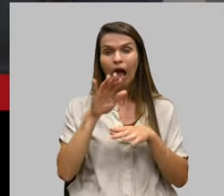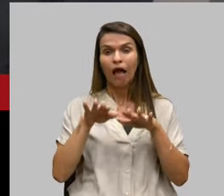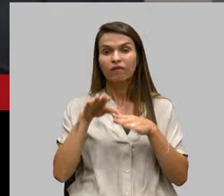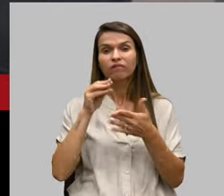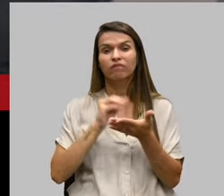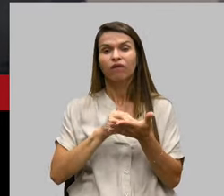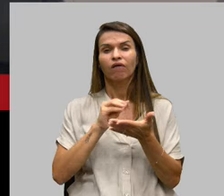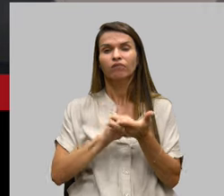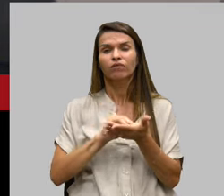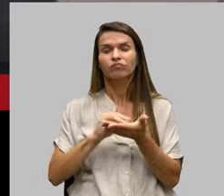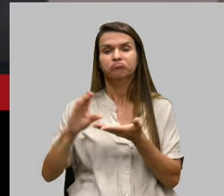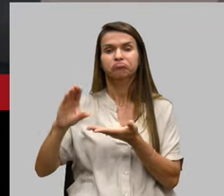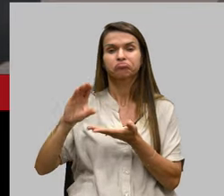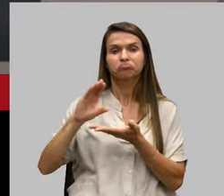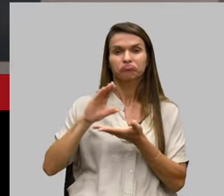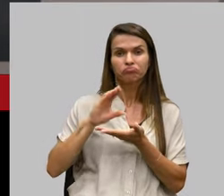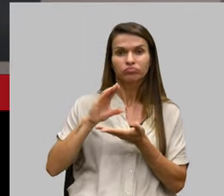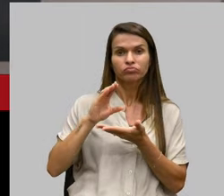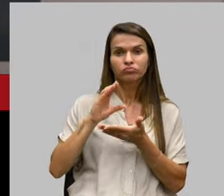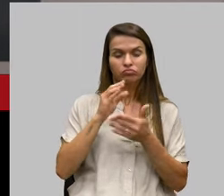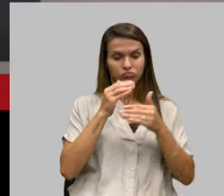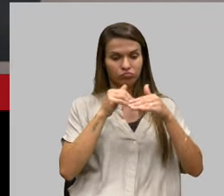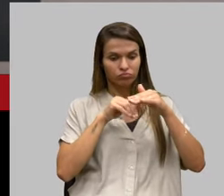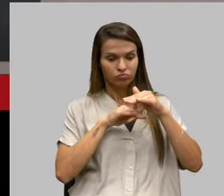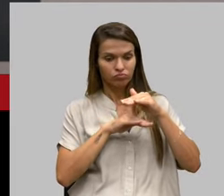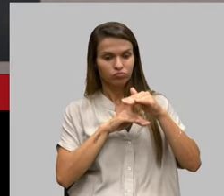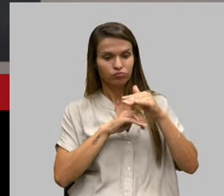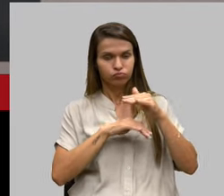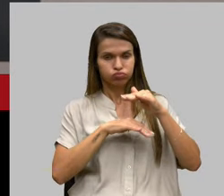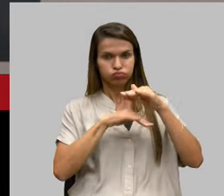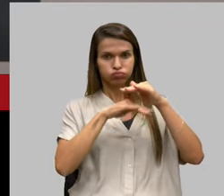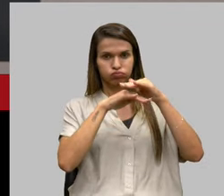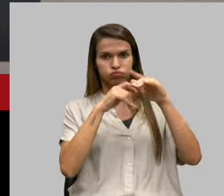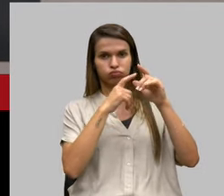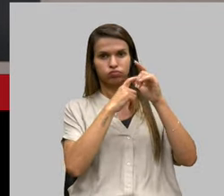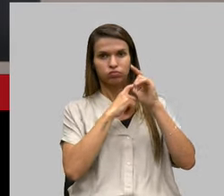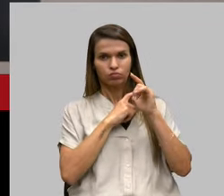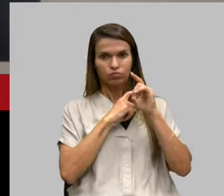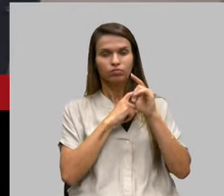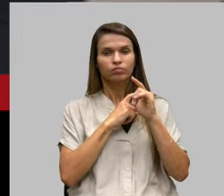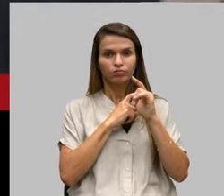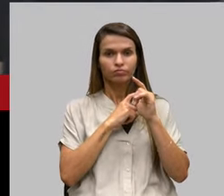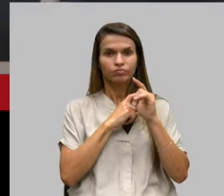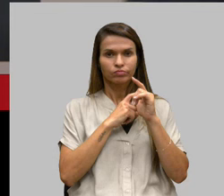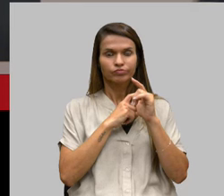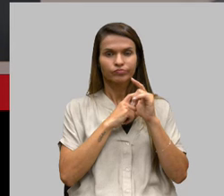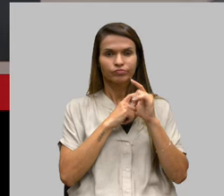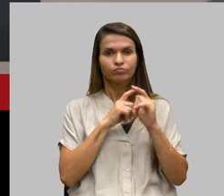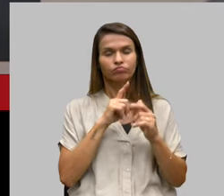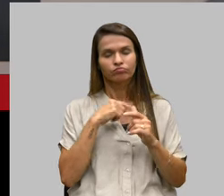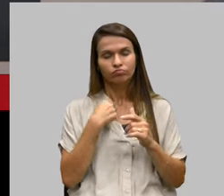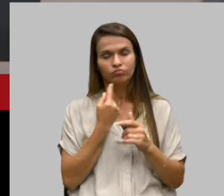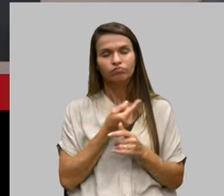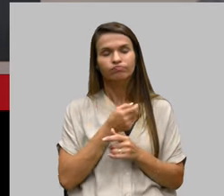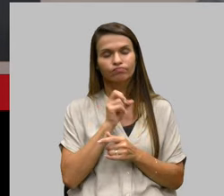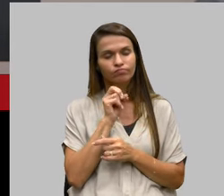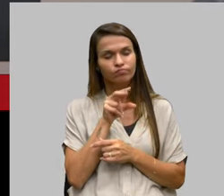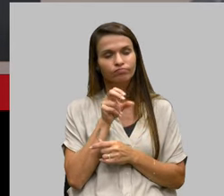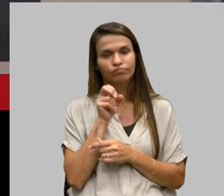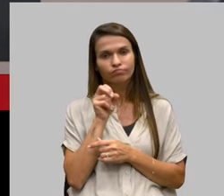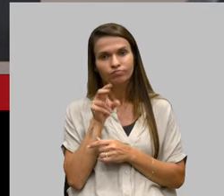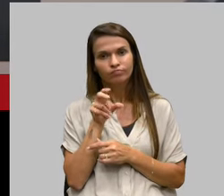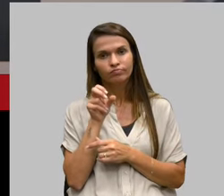tudo acumula-se crédito em relação ao ente patrocinador isso a gente tá vendo ser renovado